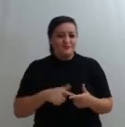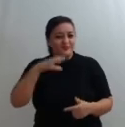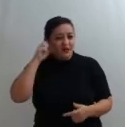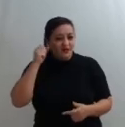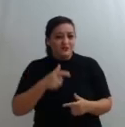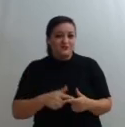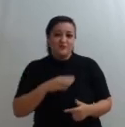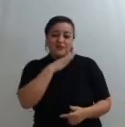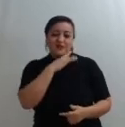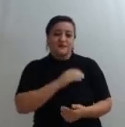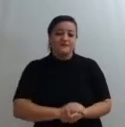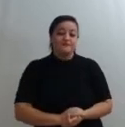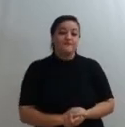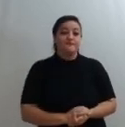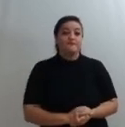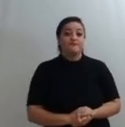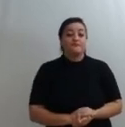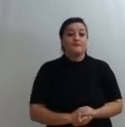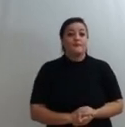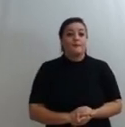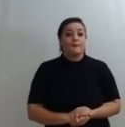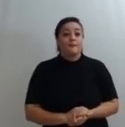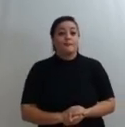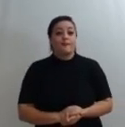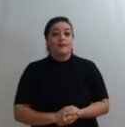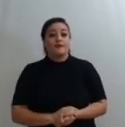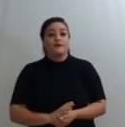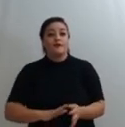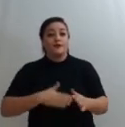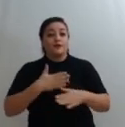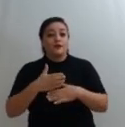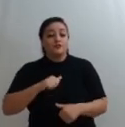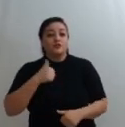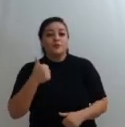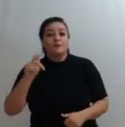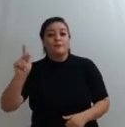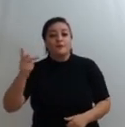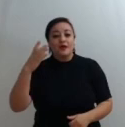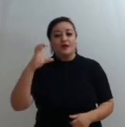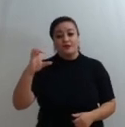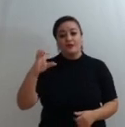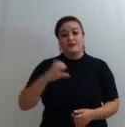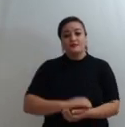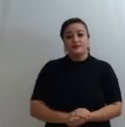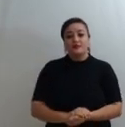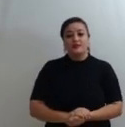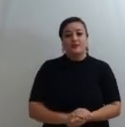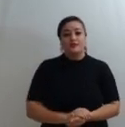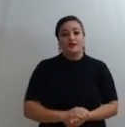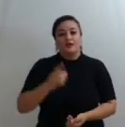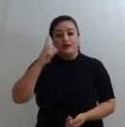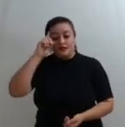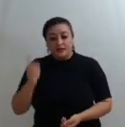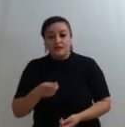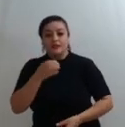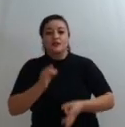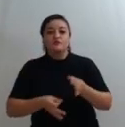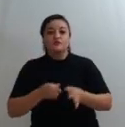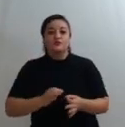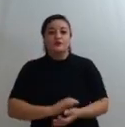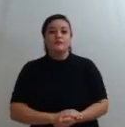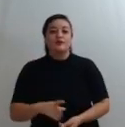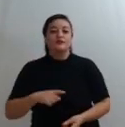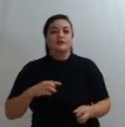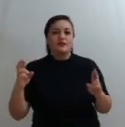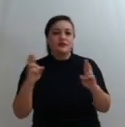magistratura do Rio de Janeiro. Aliás, aquele primeiro HC que foi completado o julgamento também está relacionado à